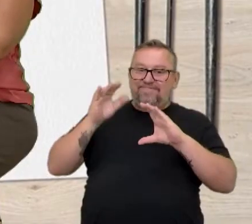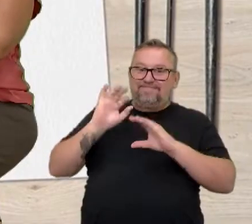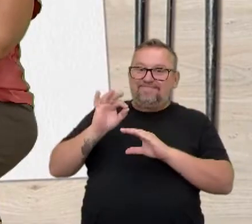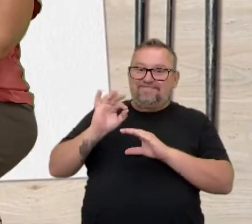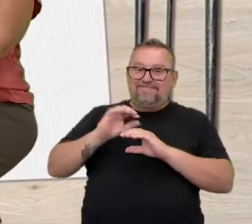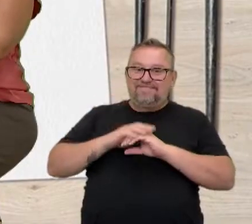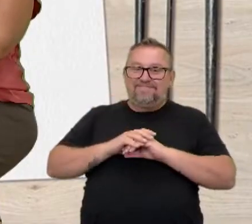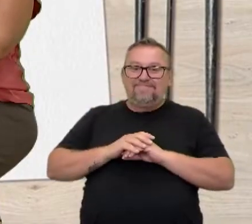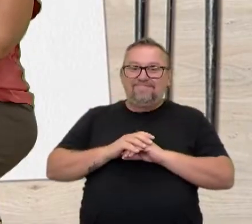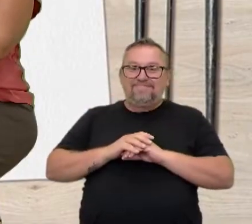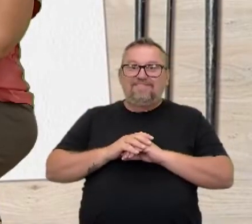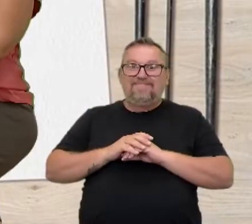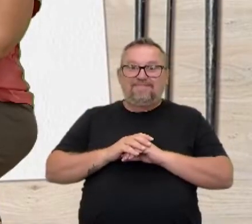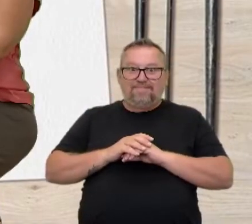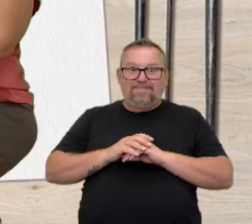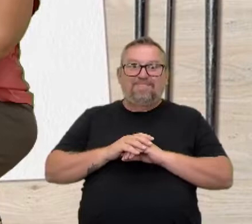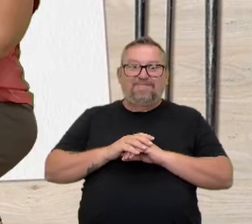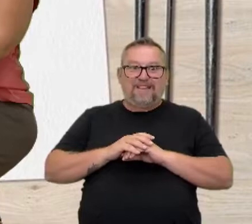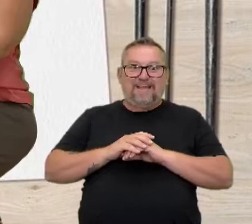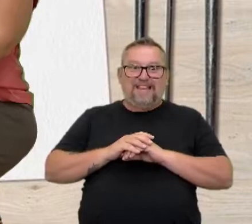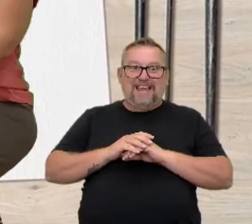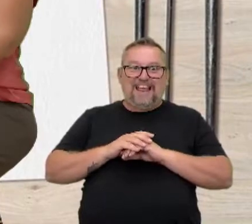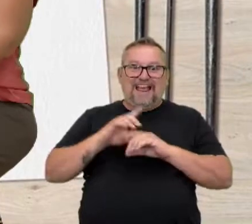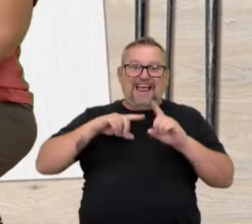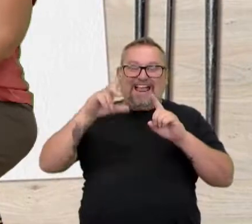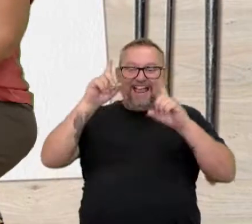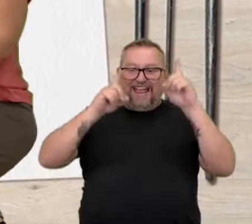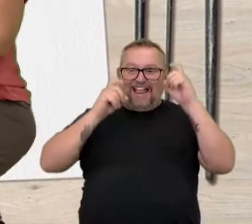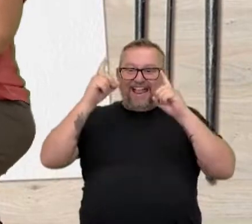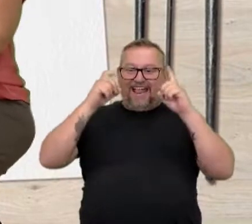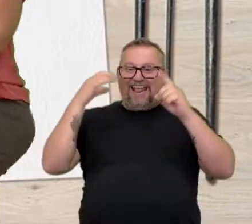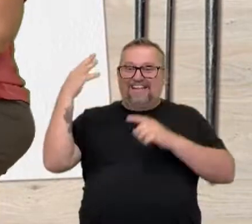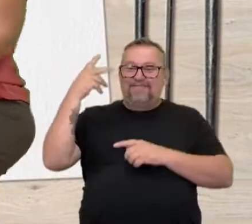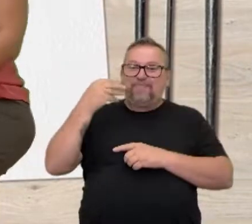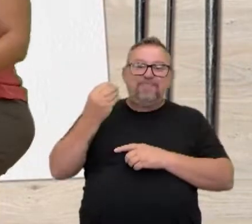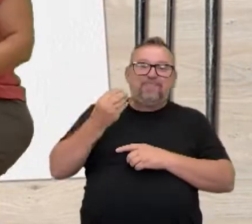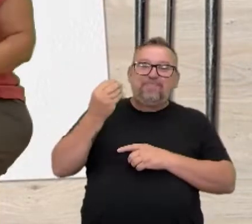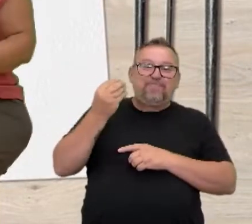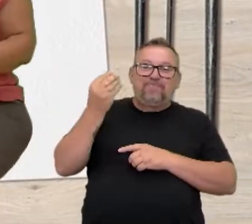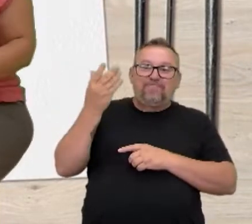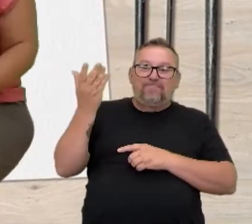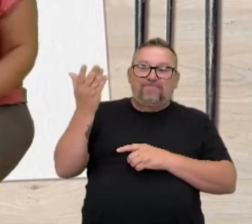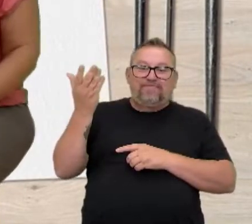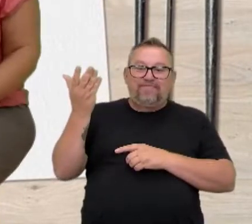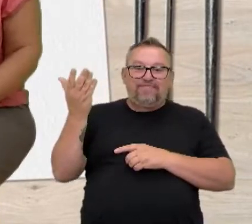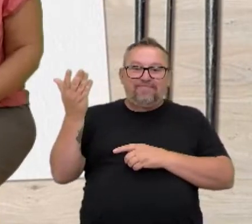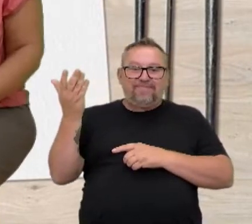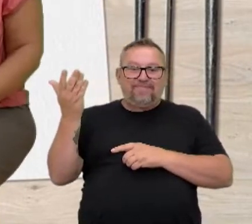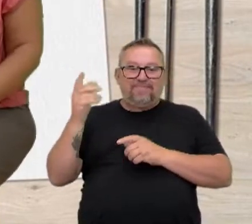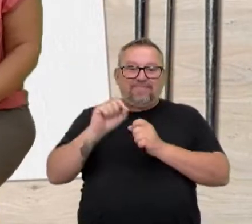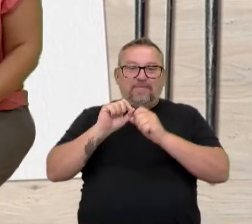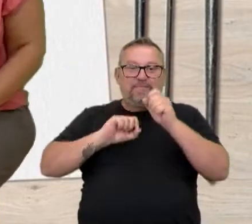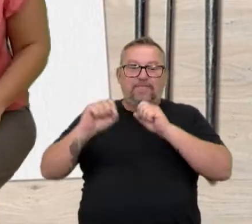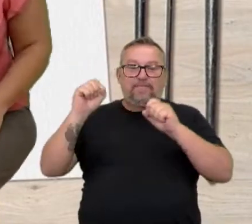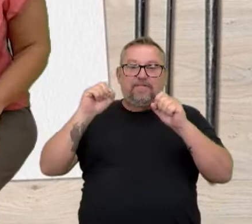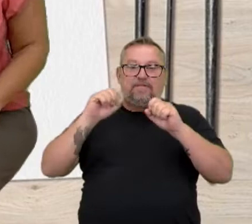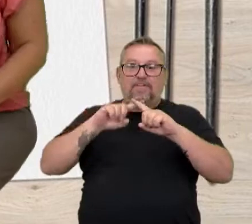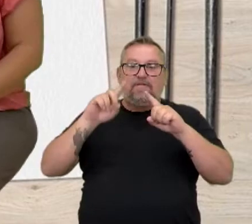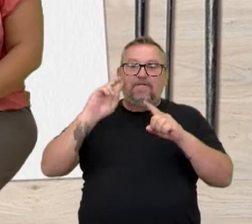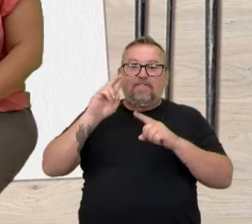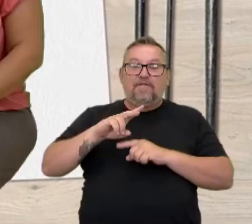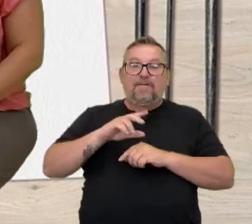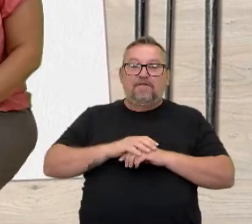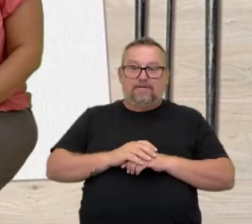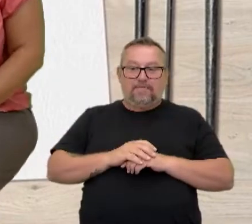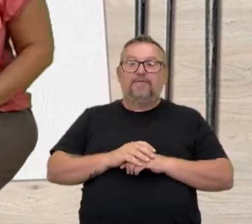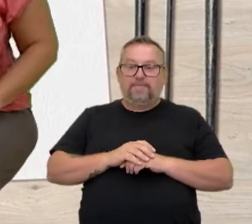ver essa careta bonita, Juliana. Careta bonita. Tinha que ser eu, né? Tinha que ser eu. Estou aqui. Careta bonita, então conta até 3